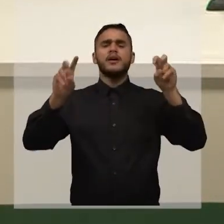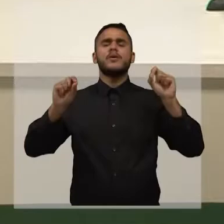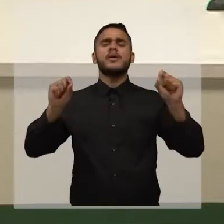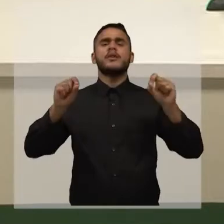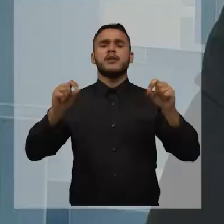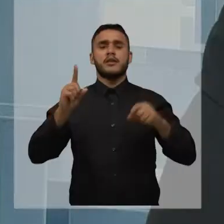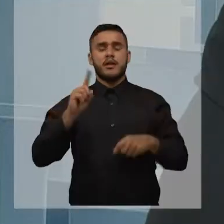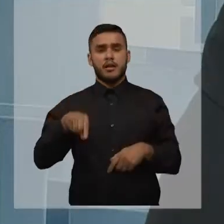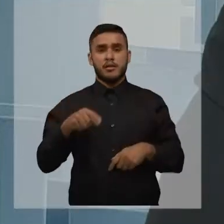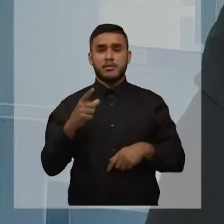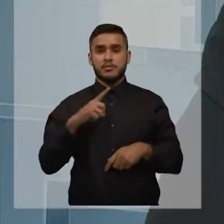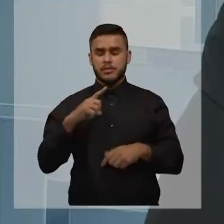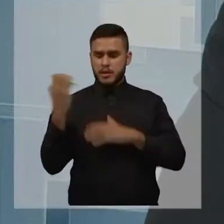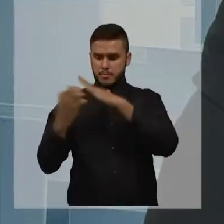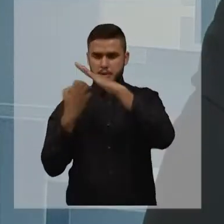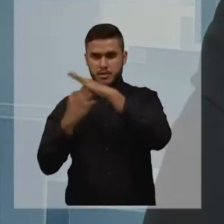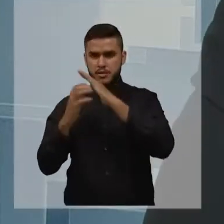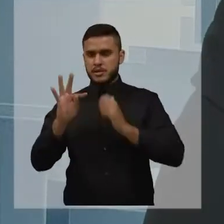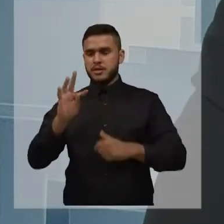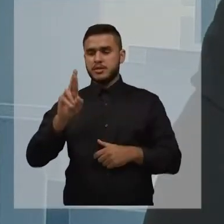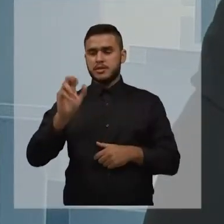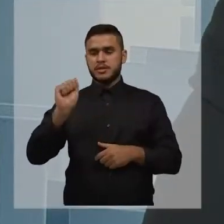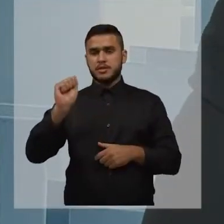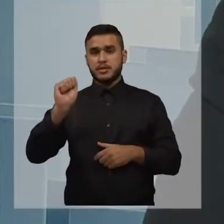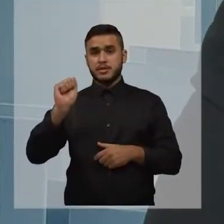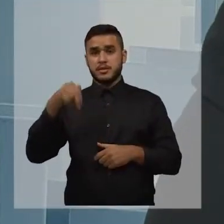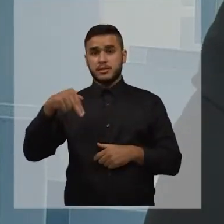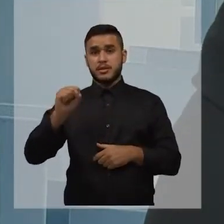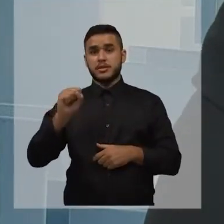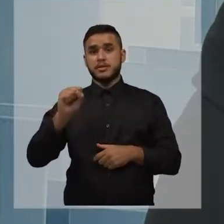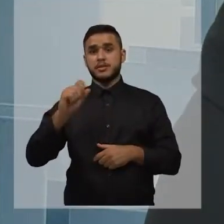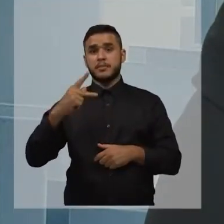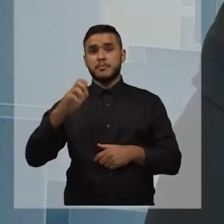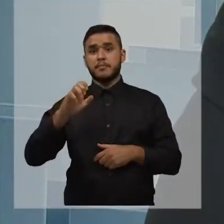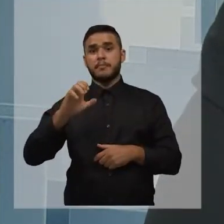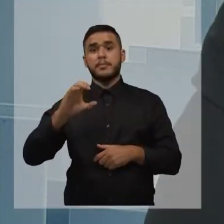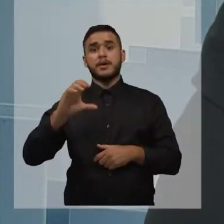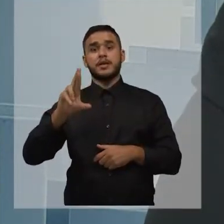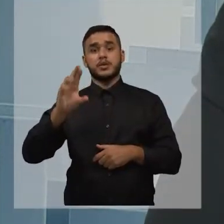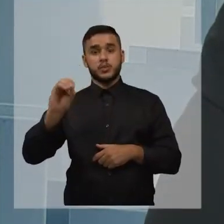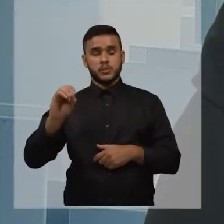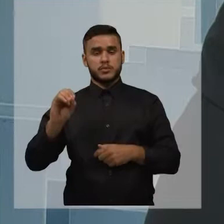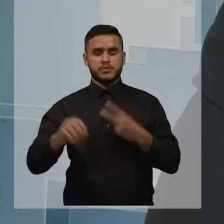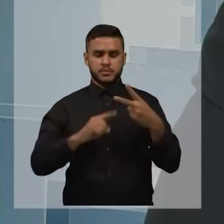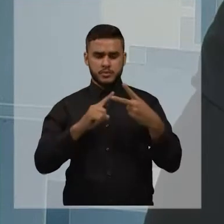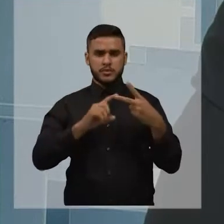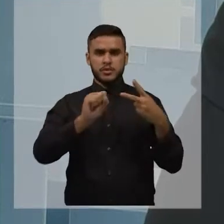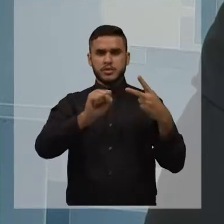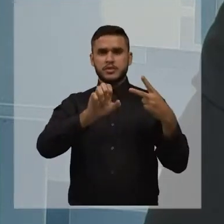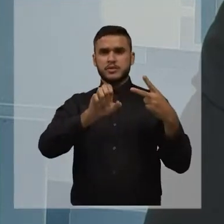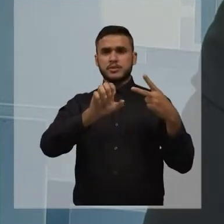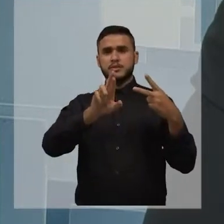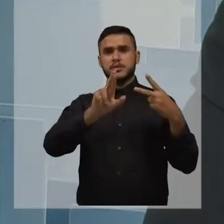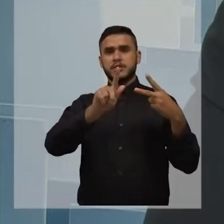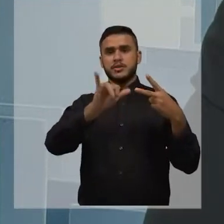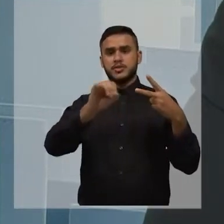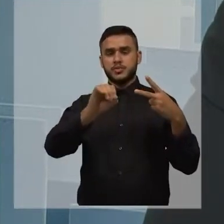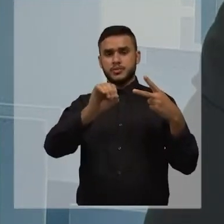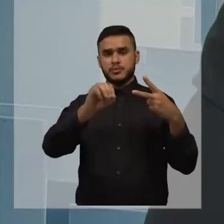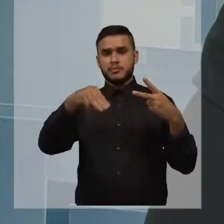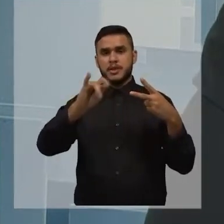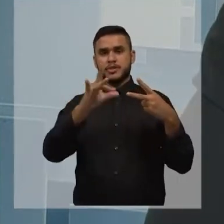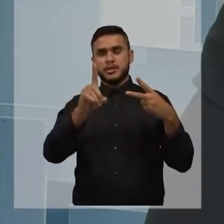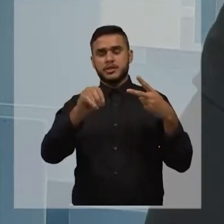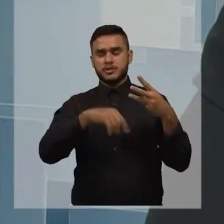ainda envolve a Transpetro. Exatamente. Envolve o Sérgio Machado, envolve o Eunício. Toda a cúpula do PMDB. O